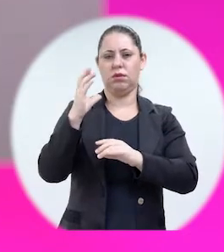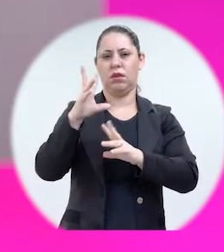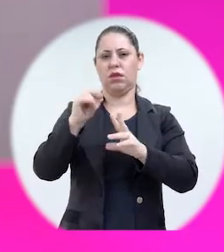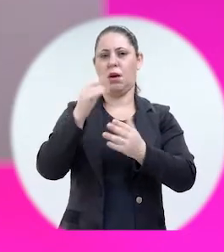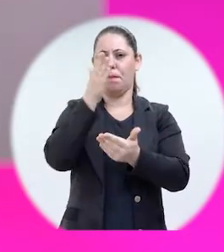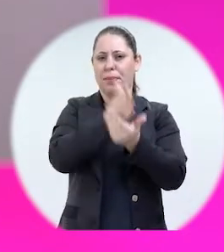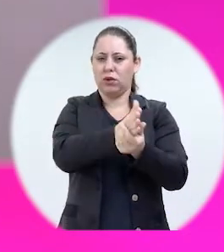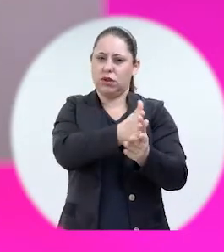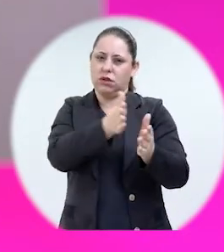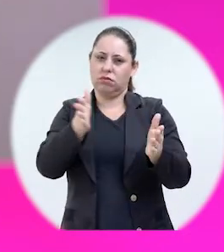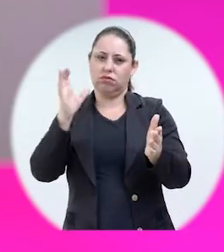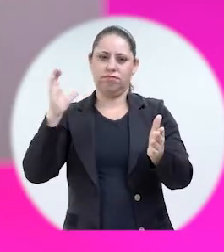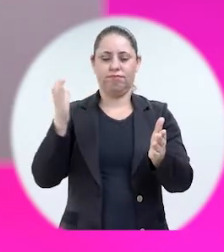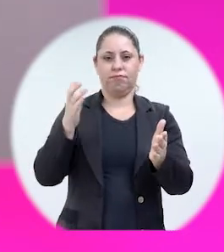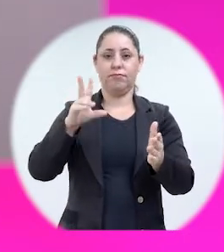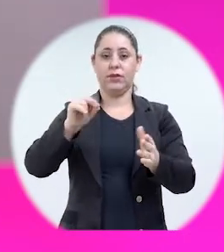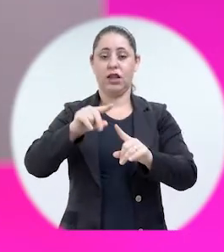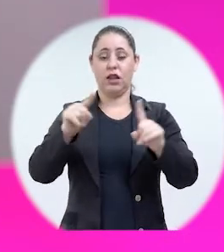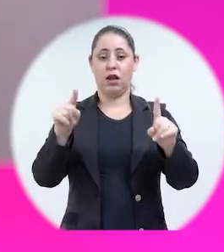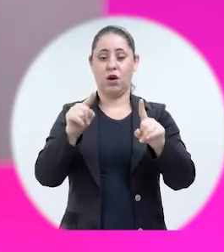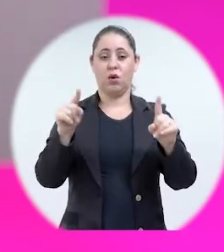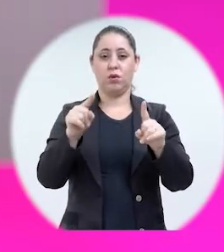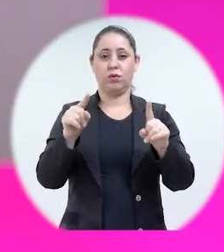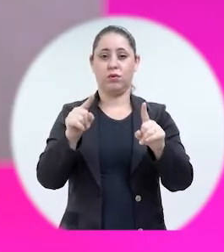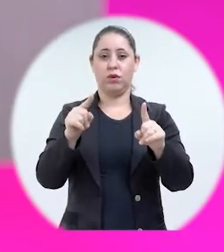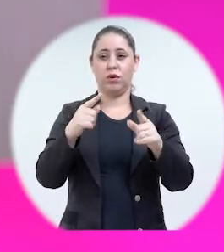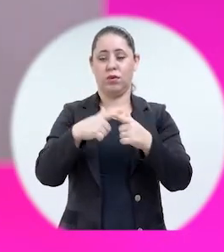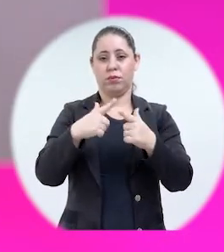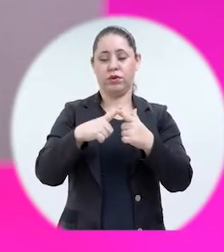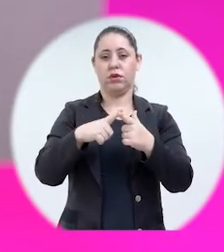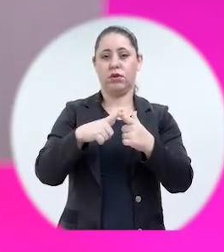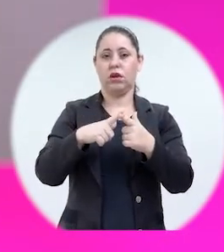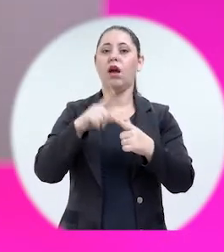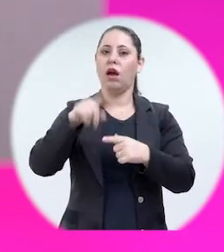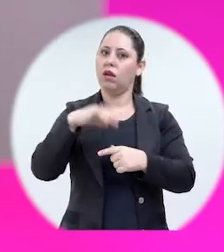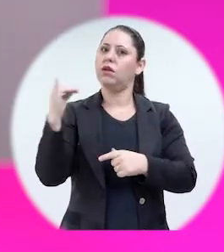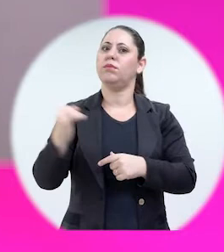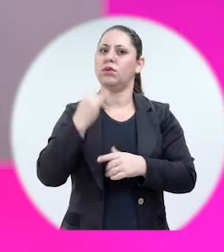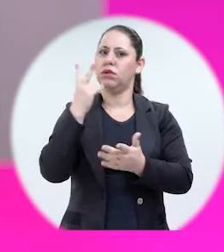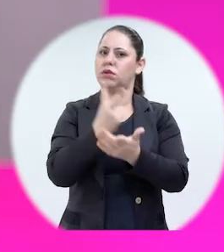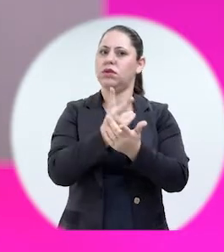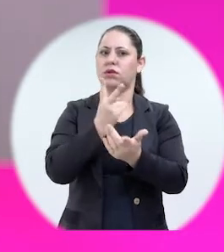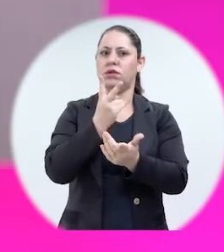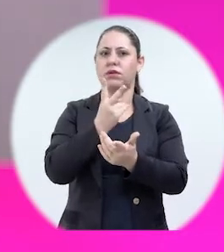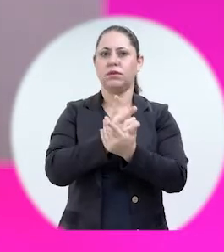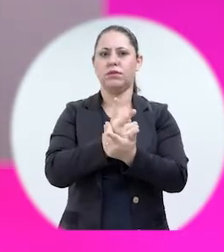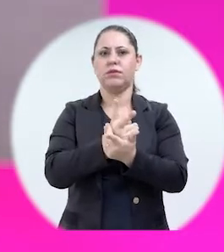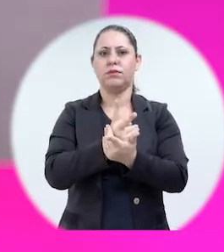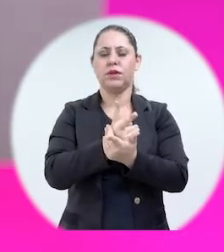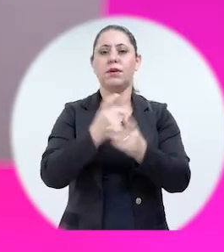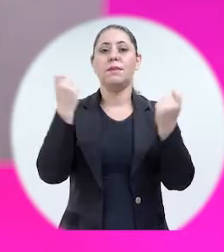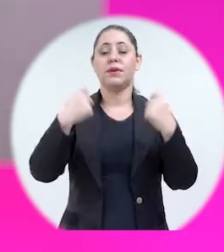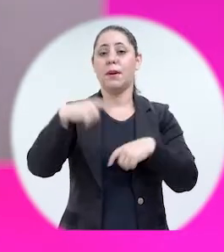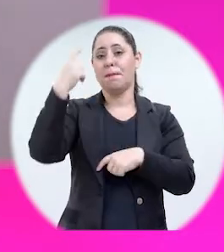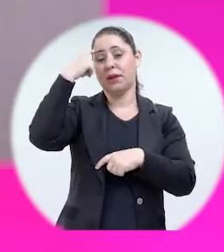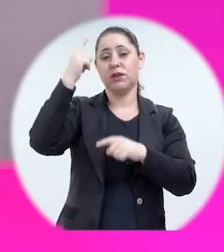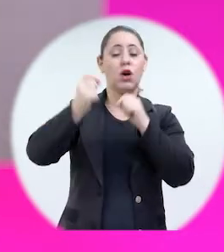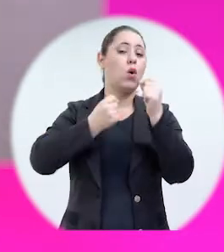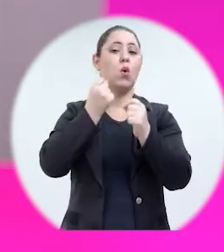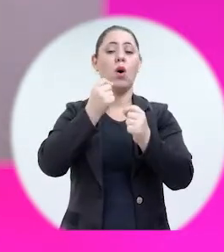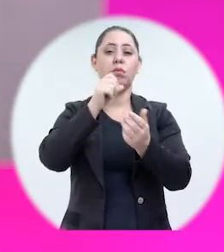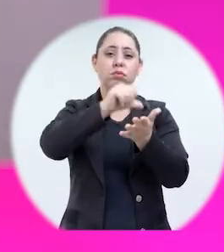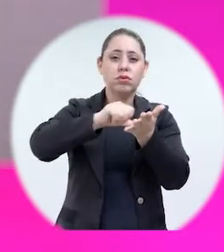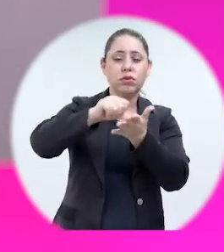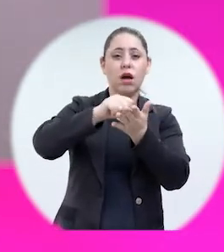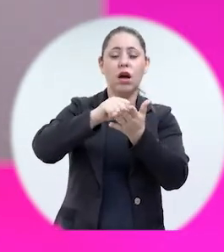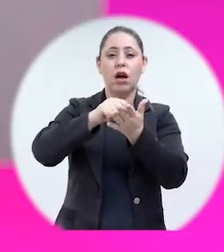criminal, né, no processo criminal. Sem menosprezar, porque isso também é importante, né, sempre. A gente tem que pensar na